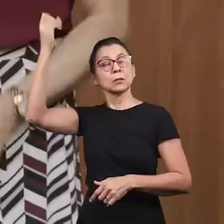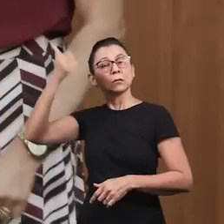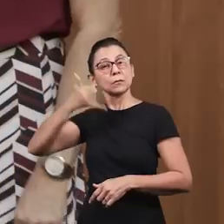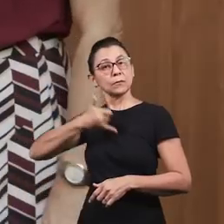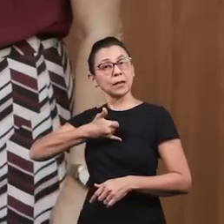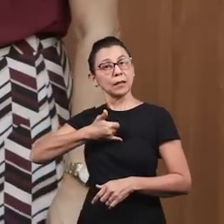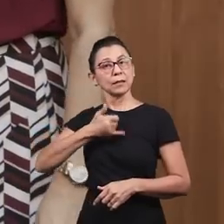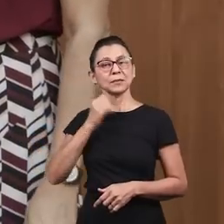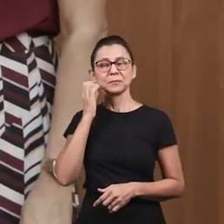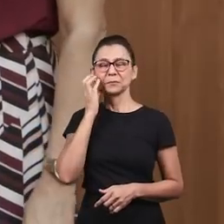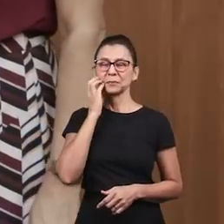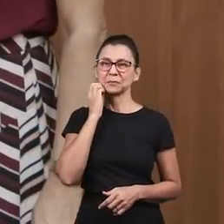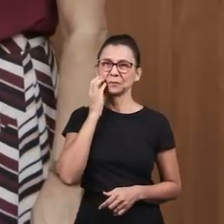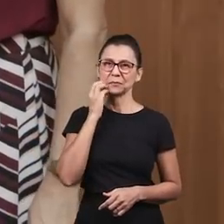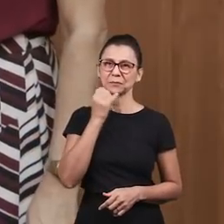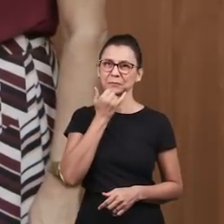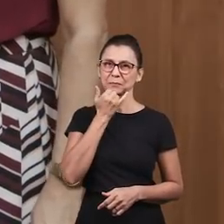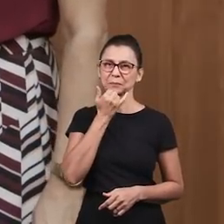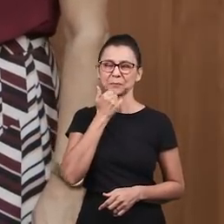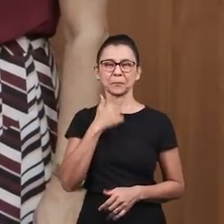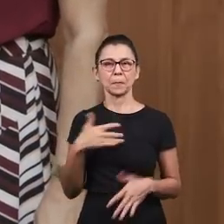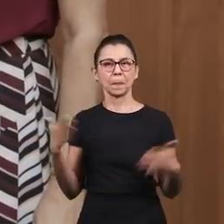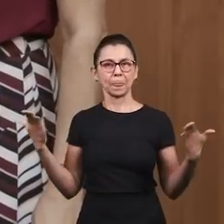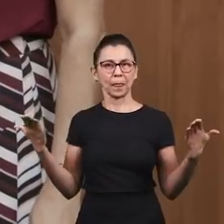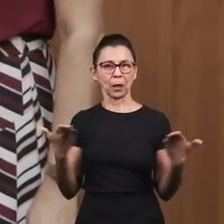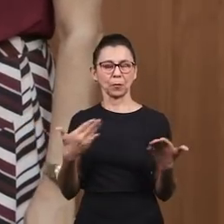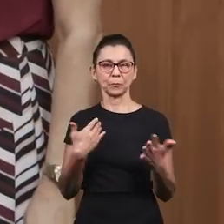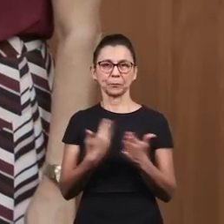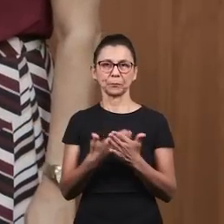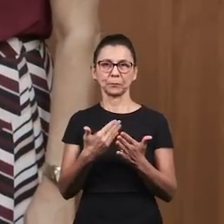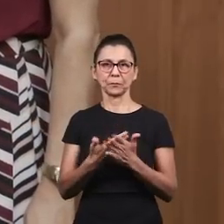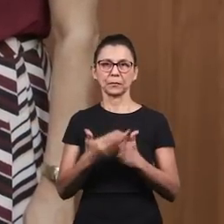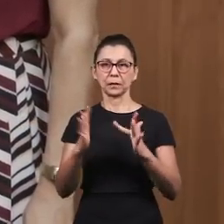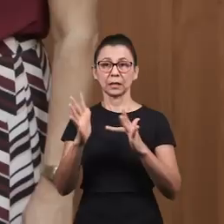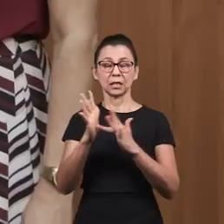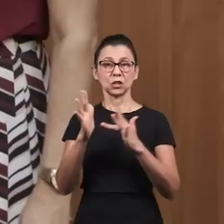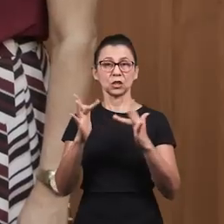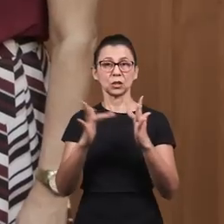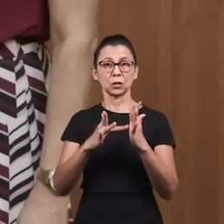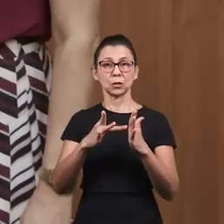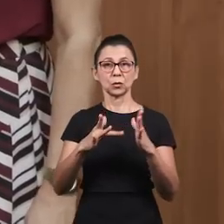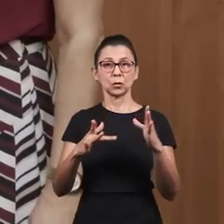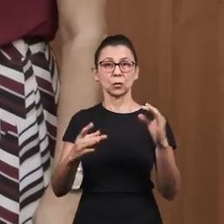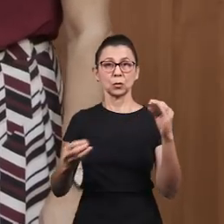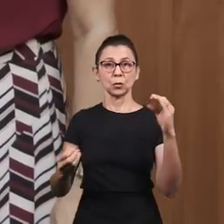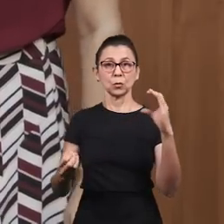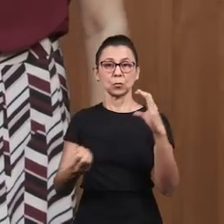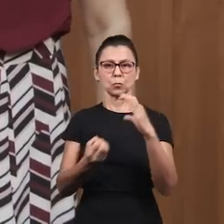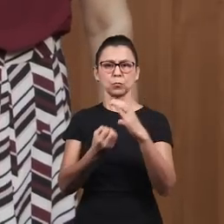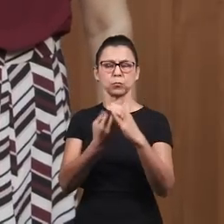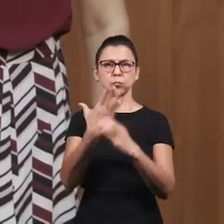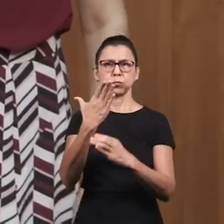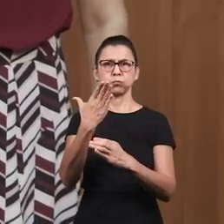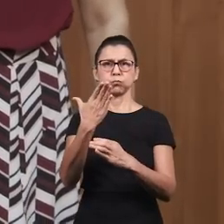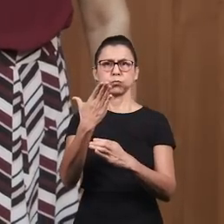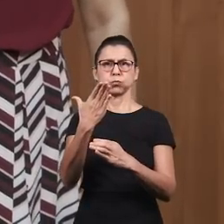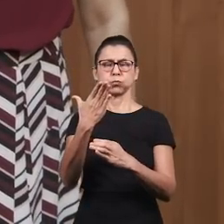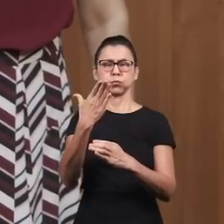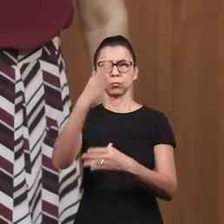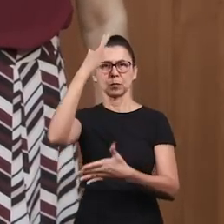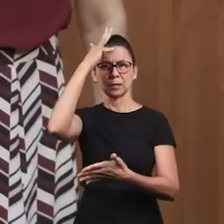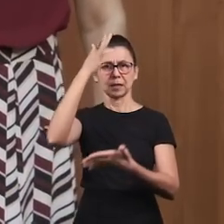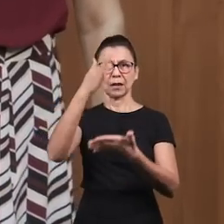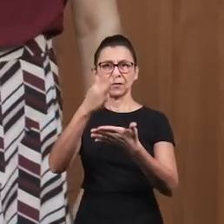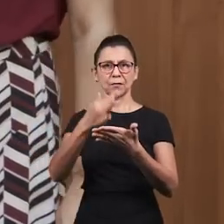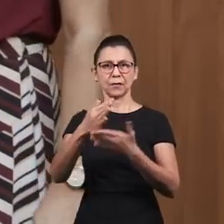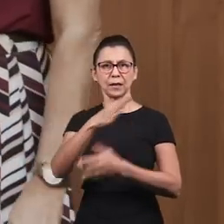O nosso estudo de hoje é Jesus, o autor e consumador